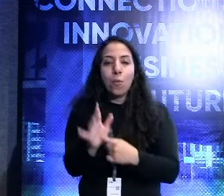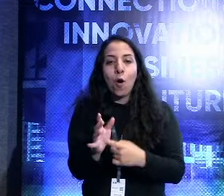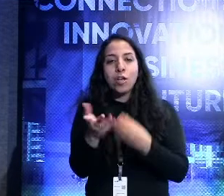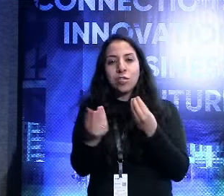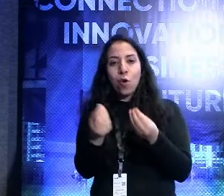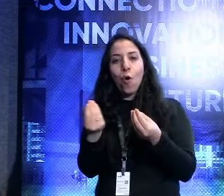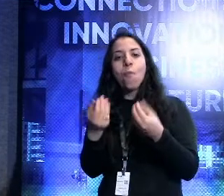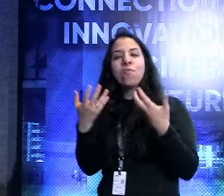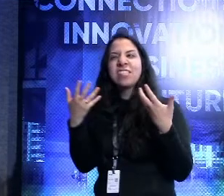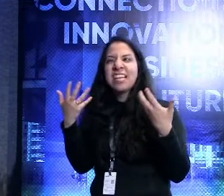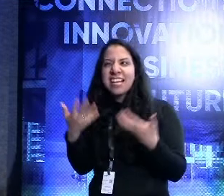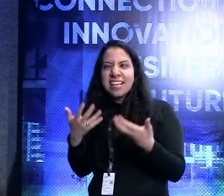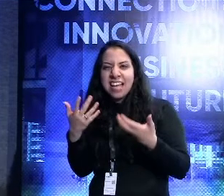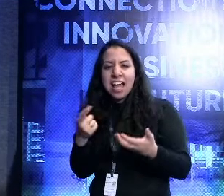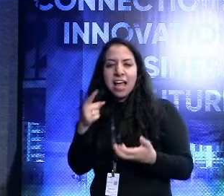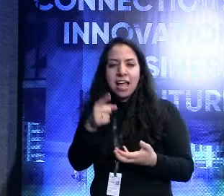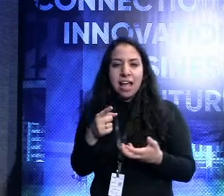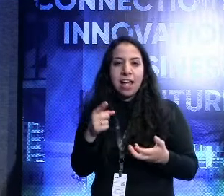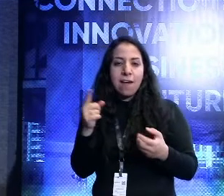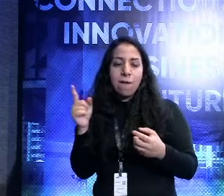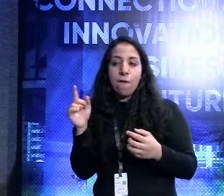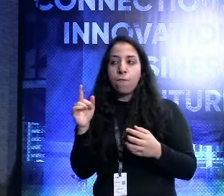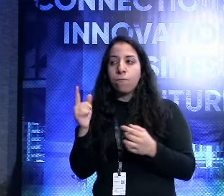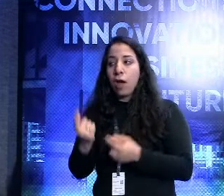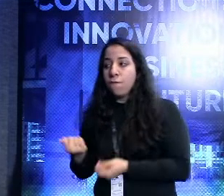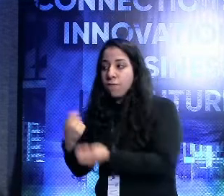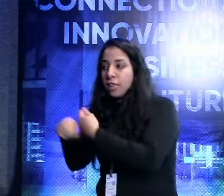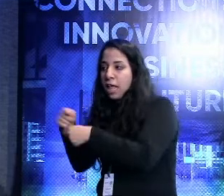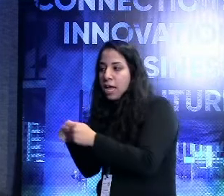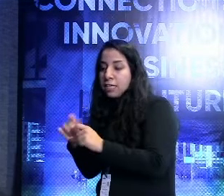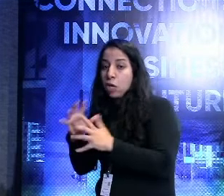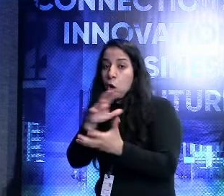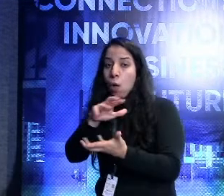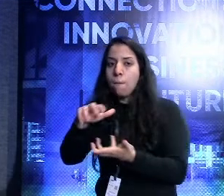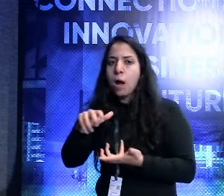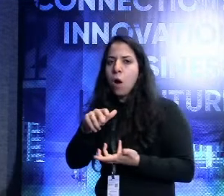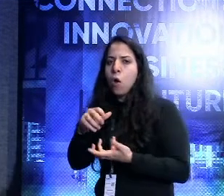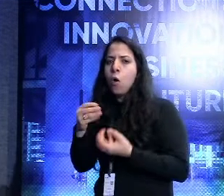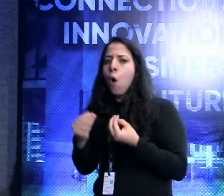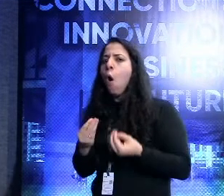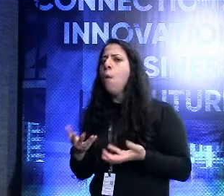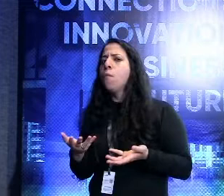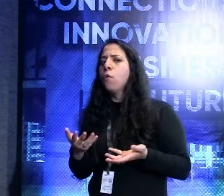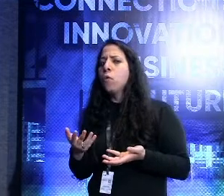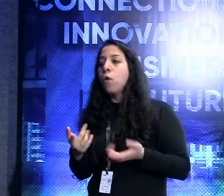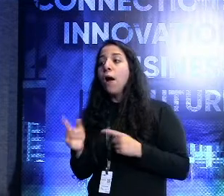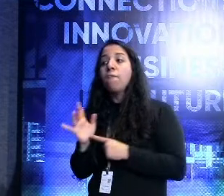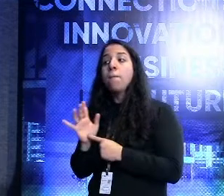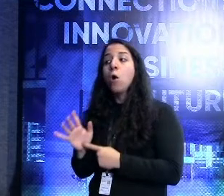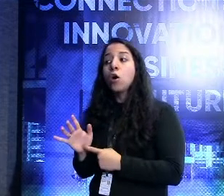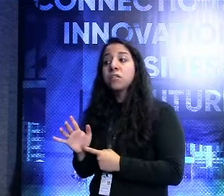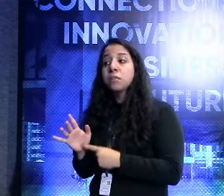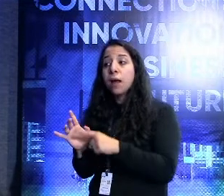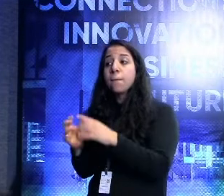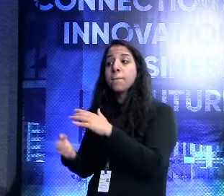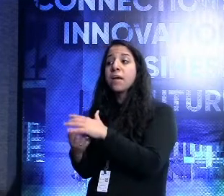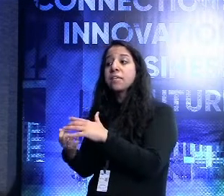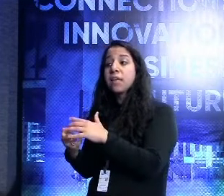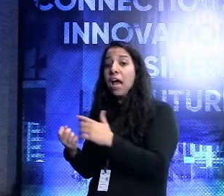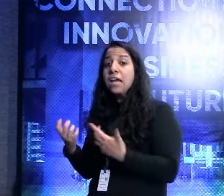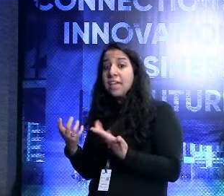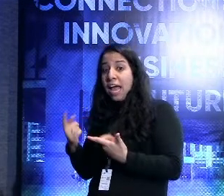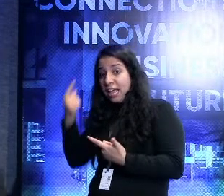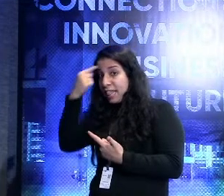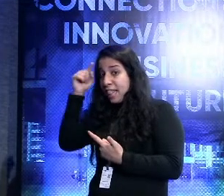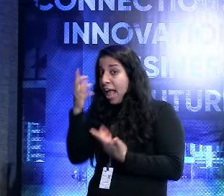quer desmaterializar as finanças globalmente. Vamos mostrar isso para as pessoas da empresa para comprarem essa ideia? E, mais uma vez, o